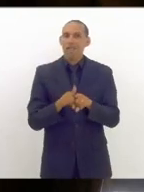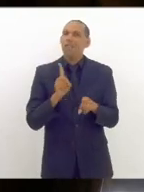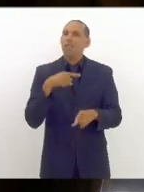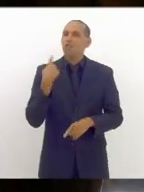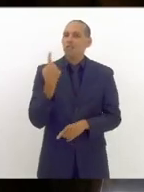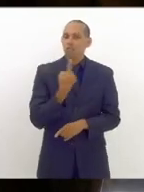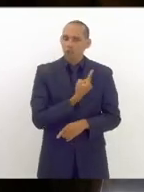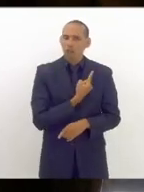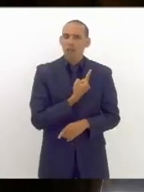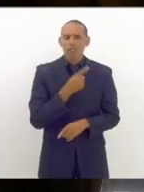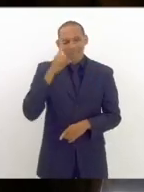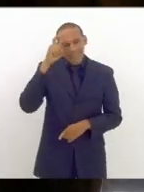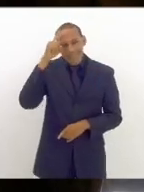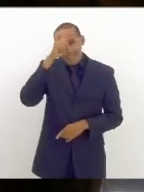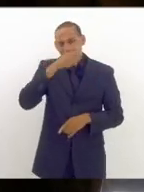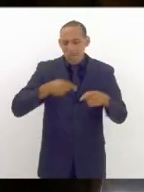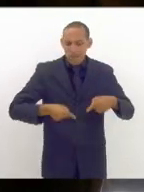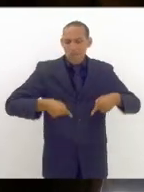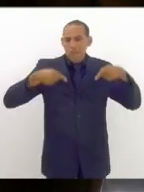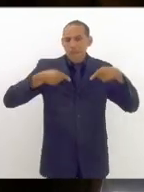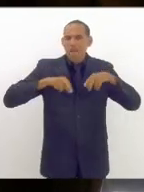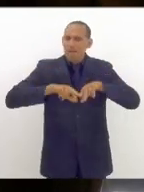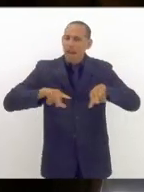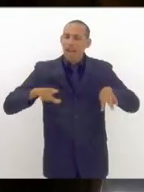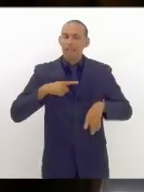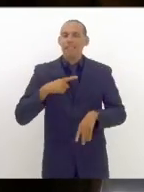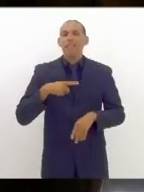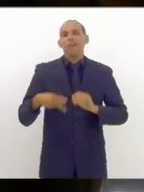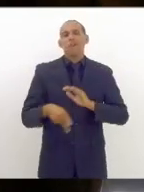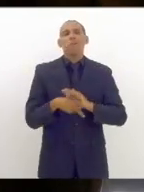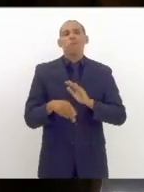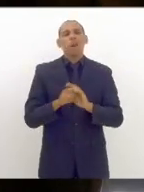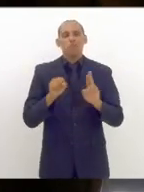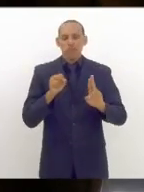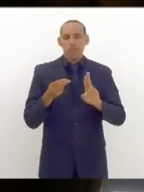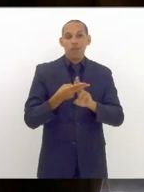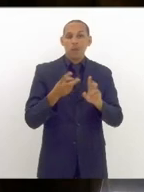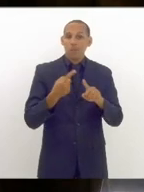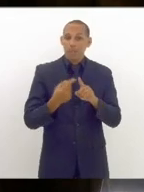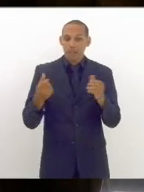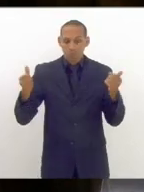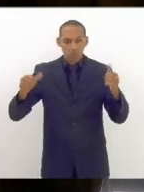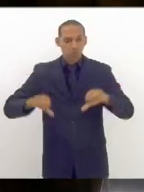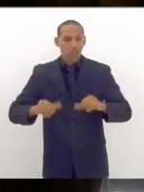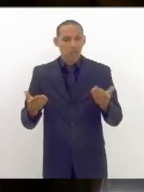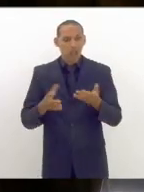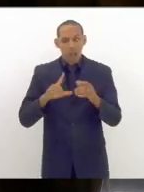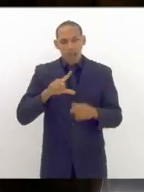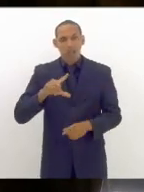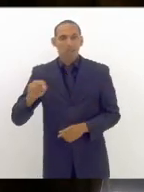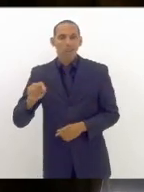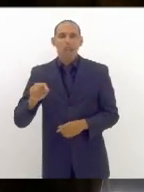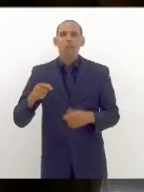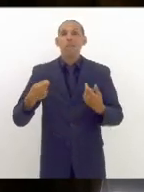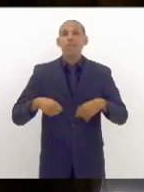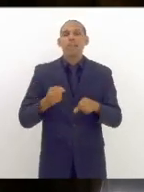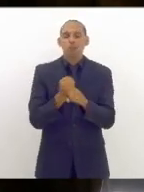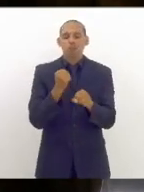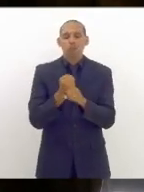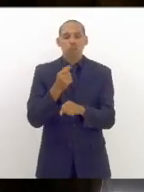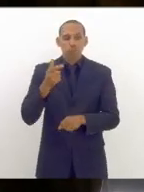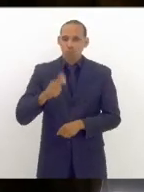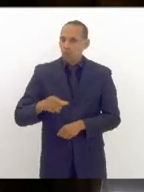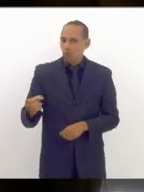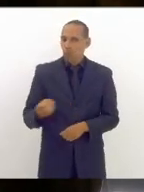um conjunto de desafios, o Sistema Único de Saúde. Como eu falei, a gente sai de uma crise e a gente precisa agora reconstruir. Para